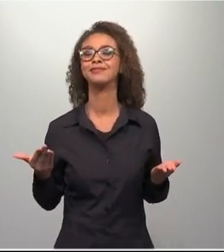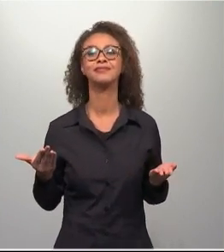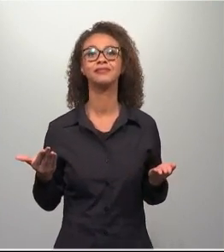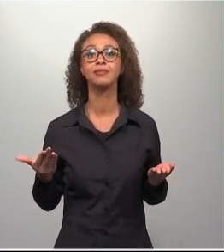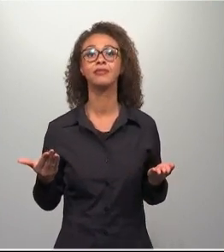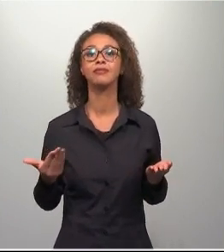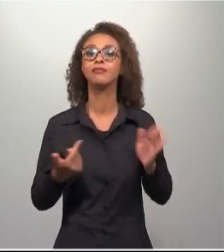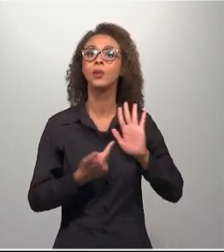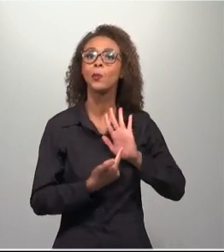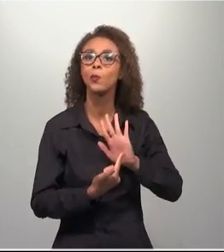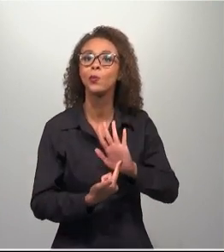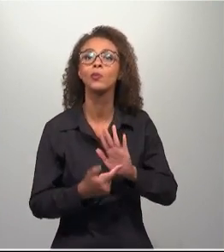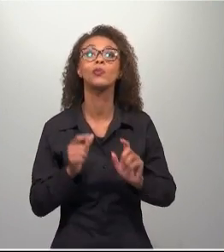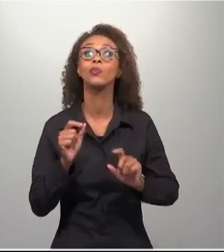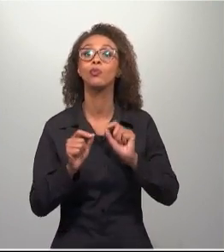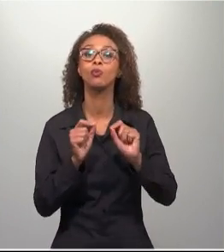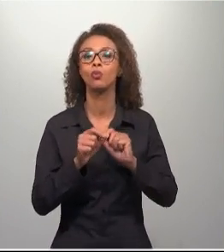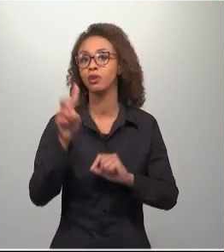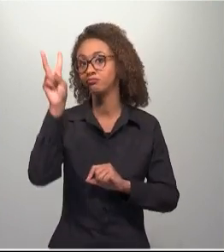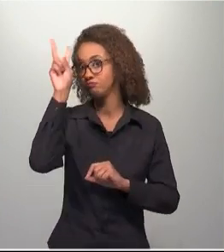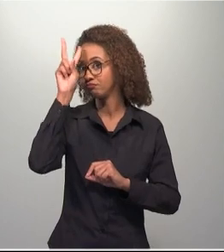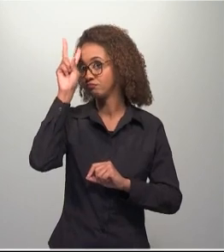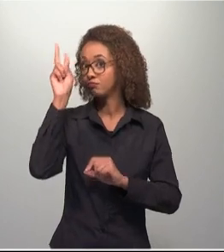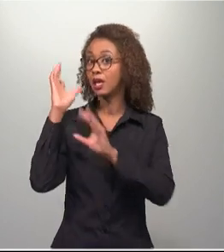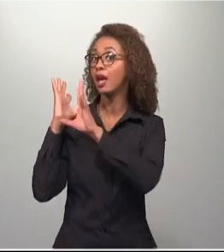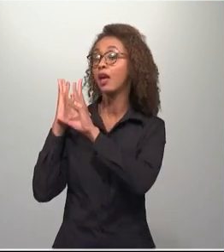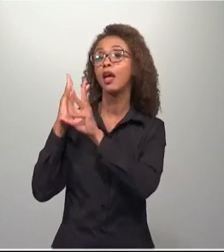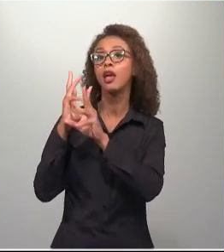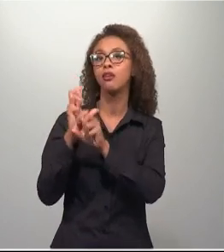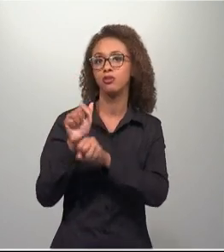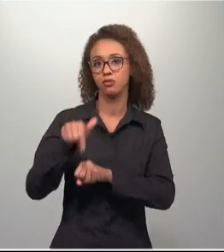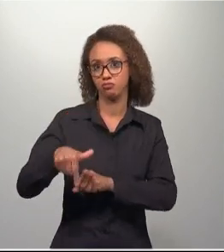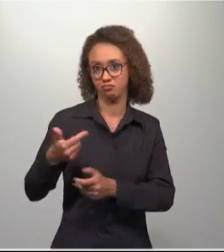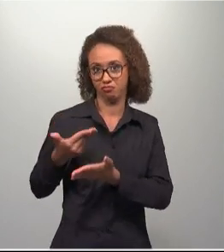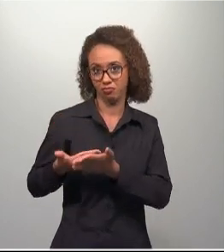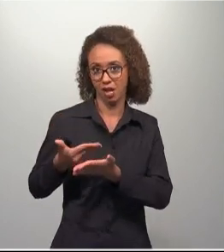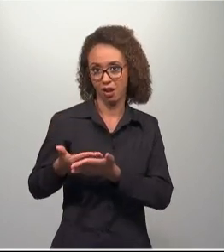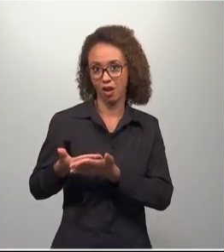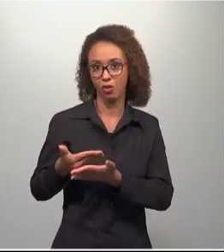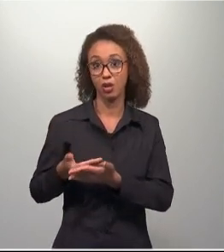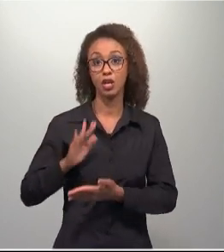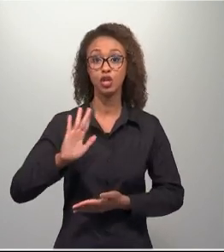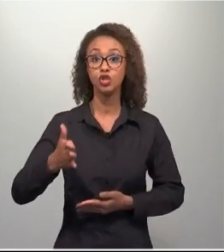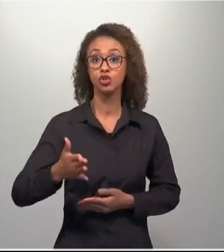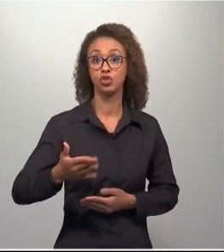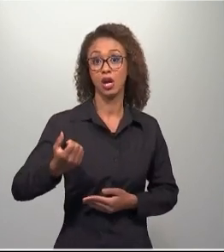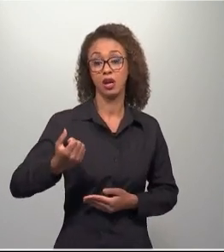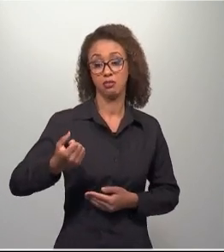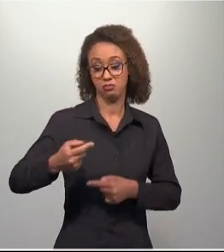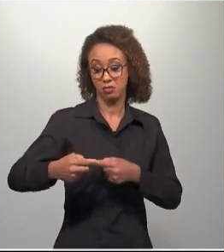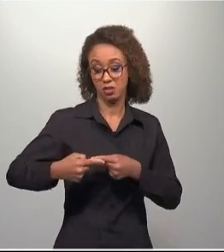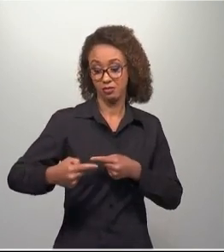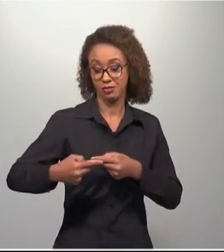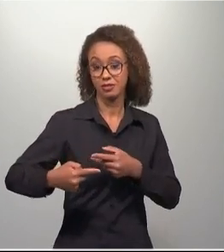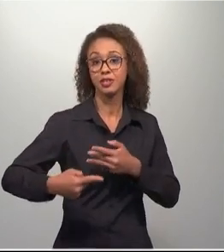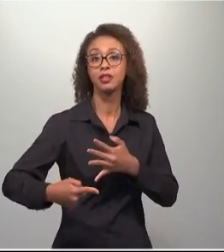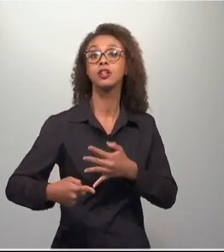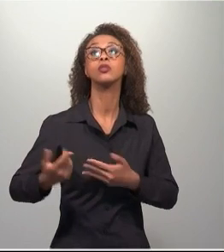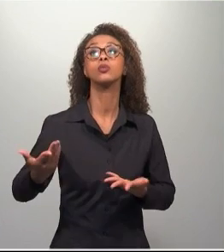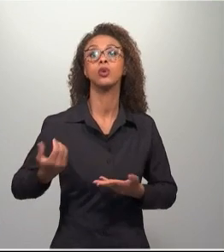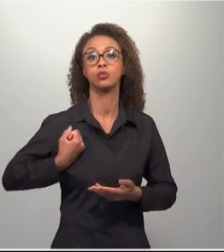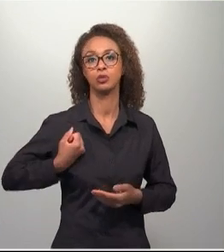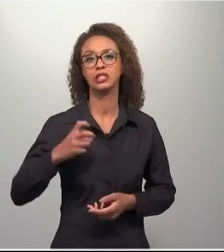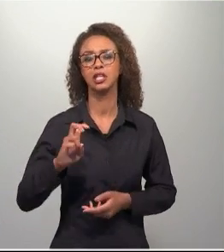para fazer uma revisão do nosso conteúdo estamos na semana cinco porém passaremos por todos os